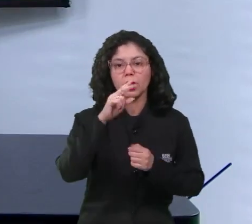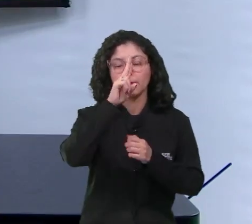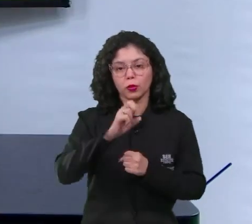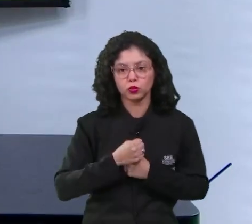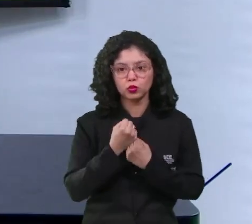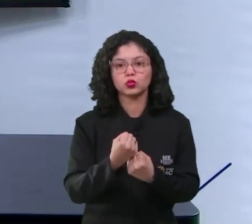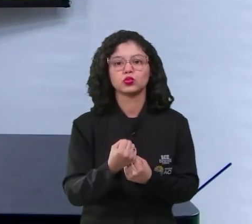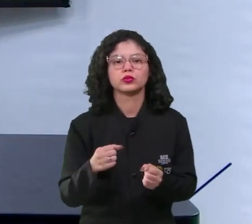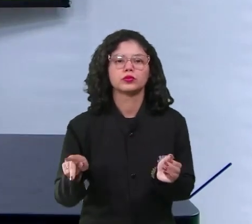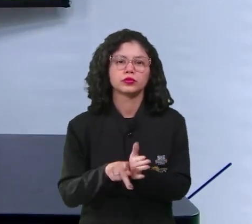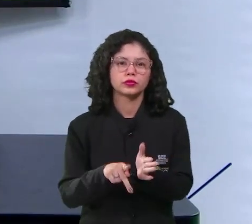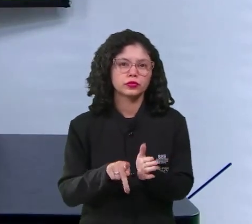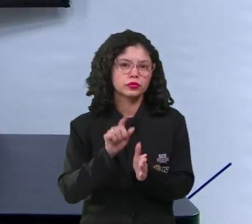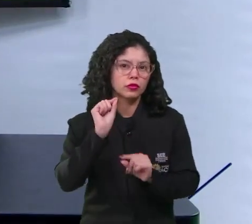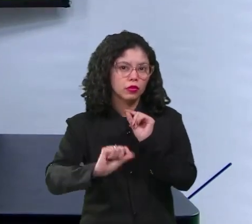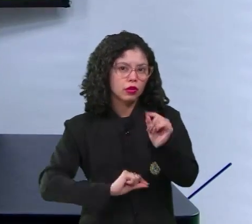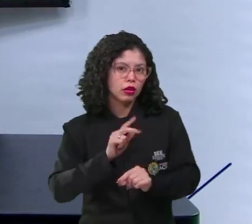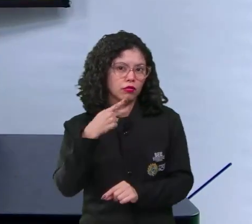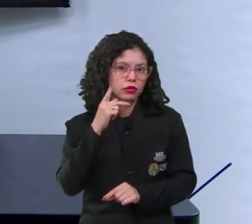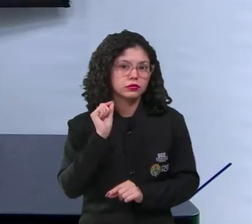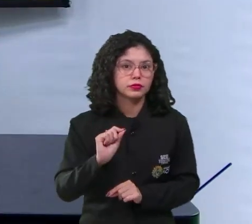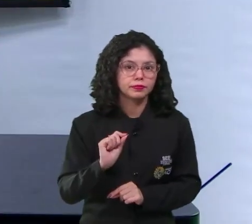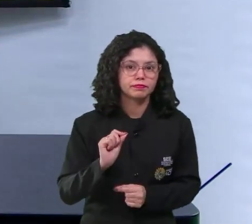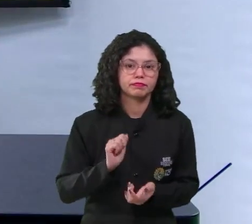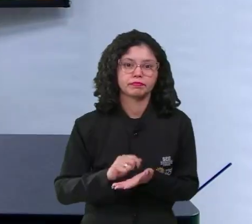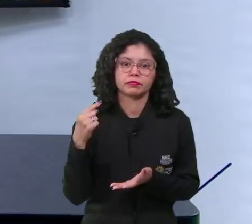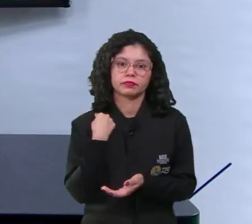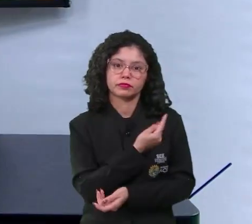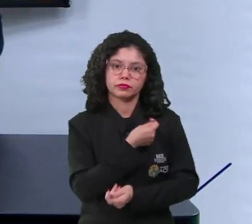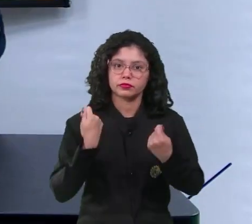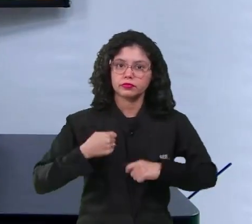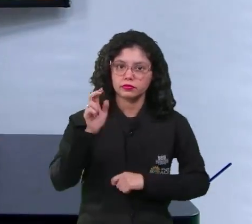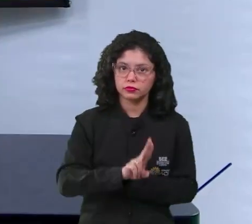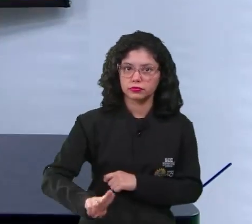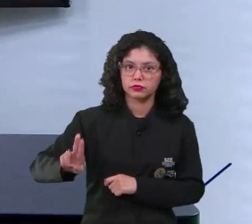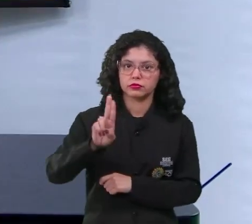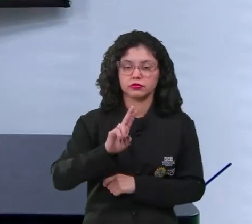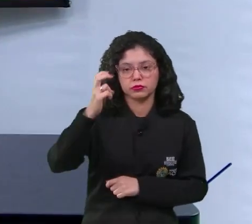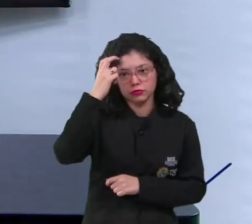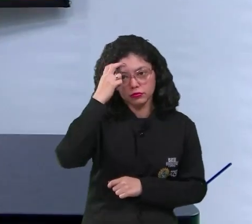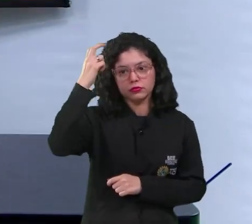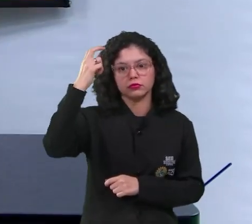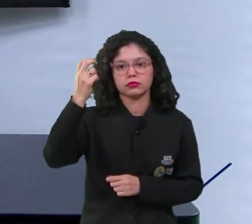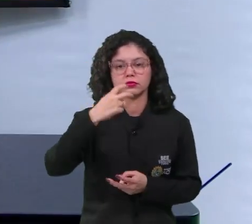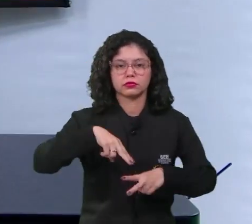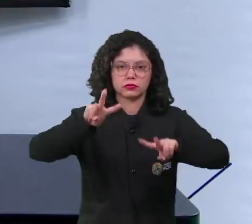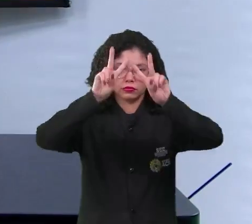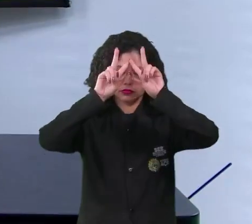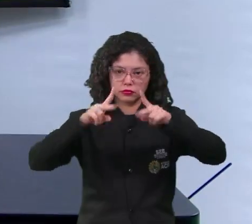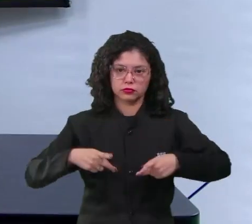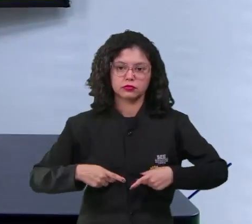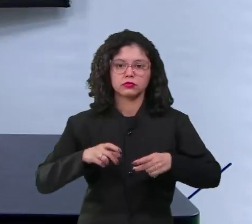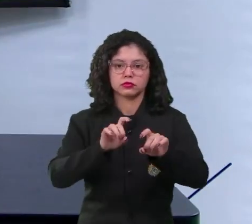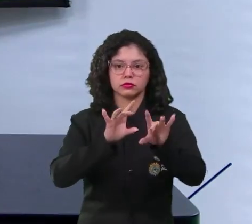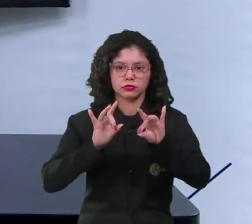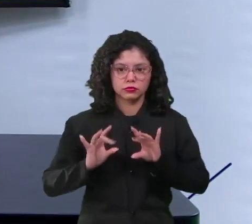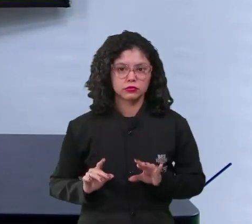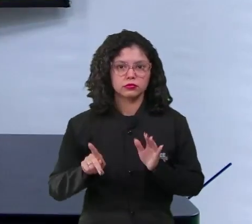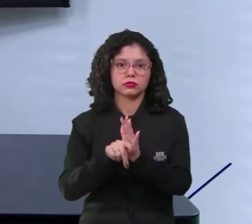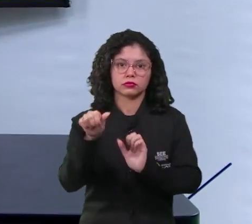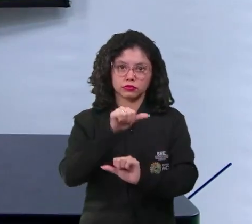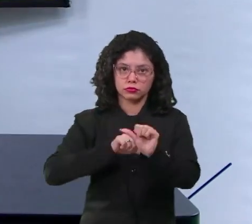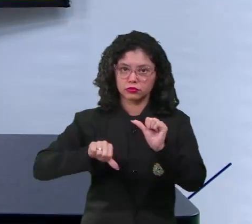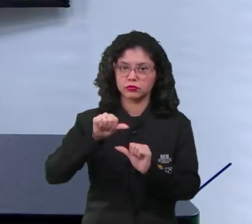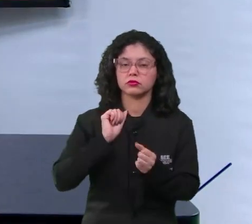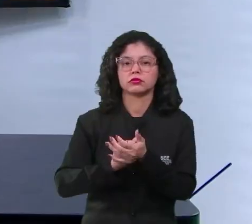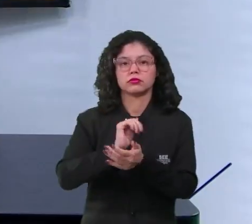poder, então ele queria dizer com isso que a gente deve utilizar a inteligência humana, a ciência e a técnica para